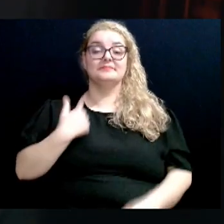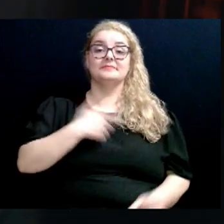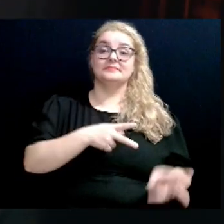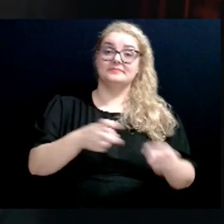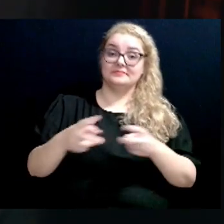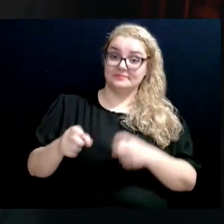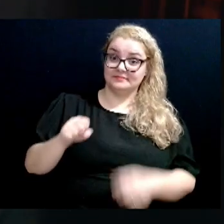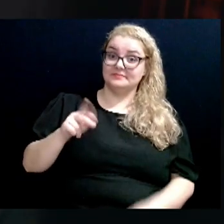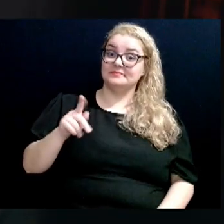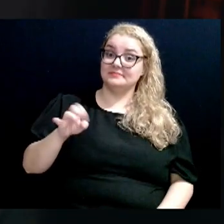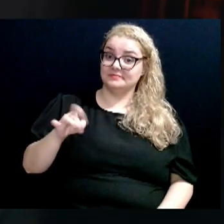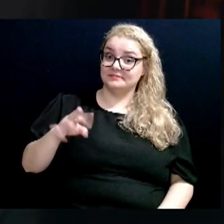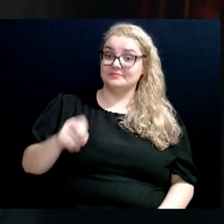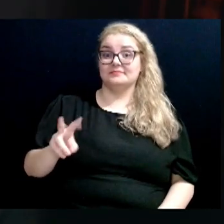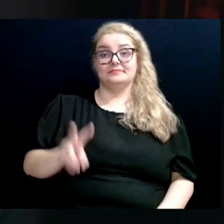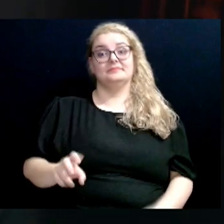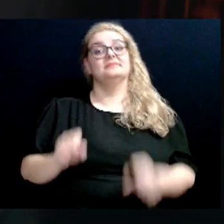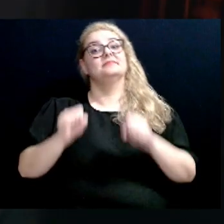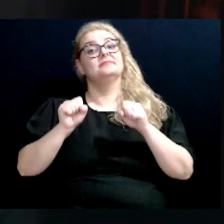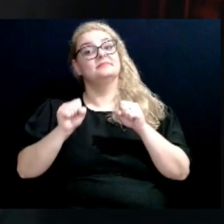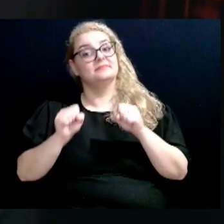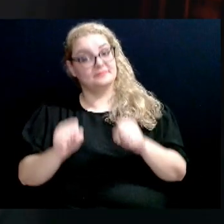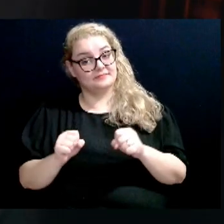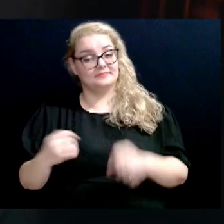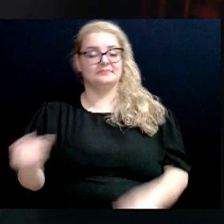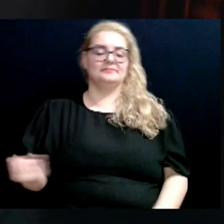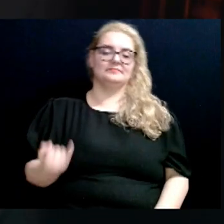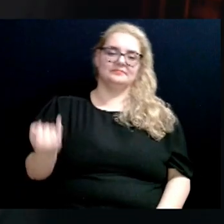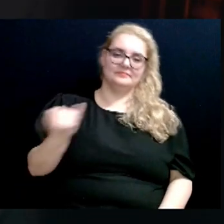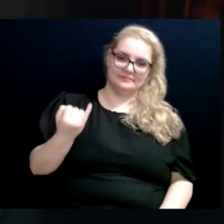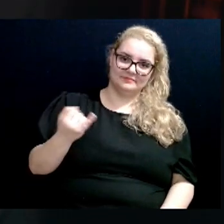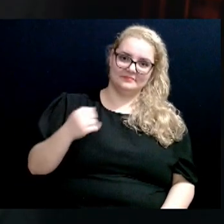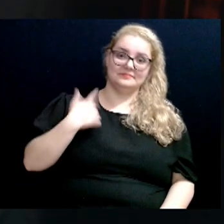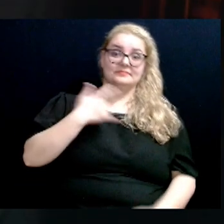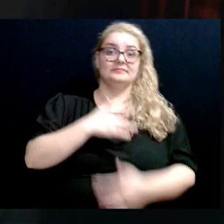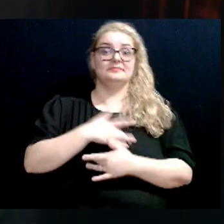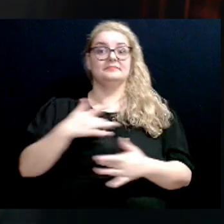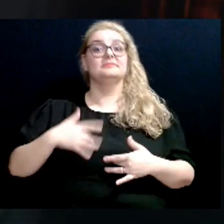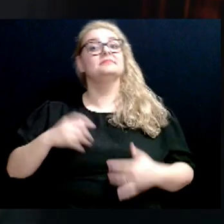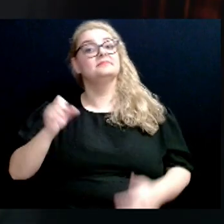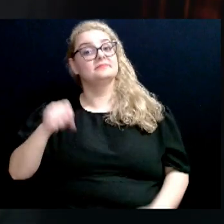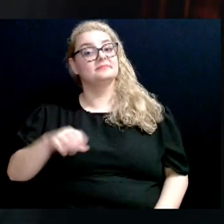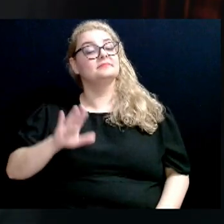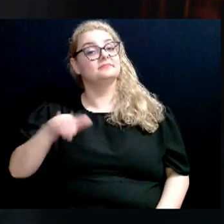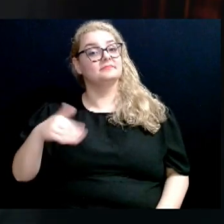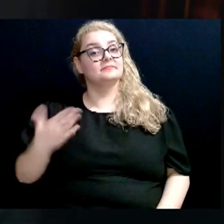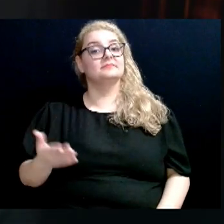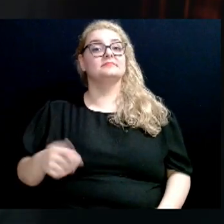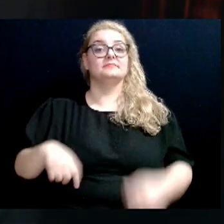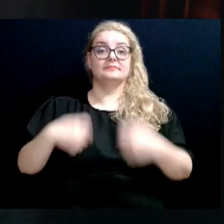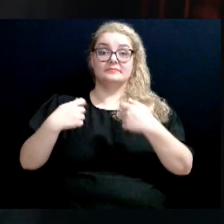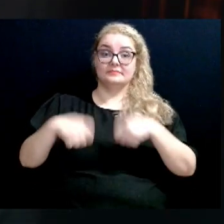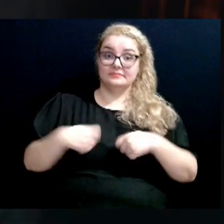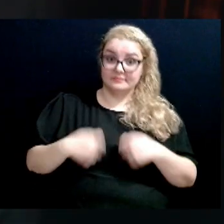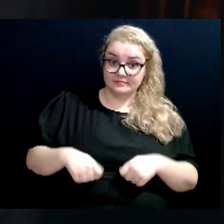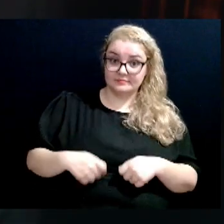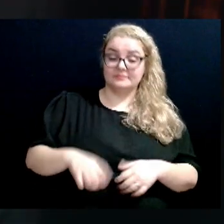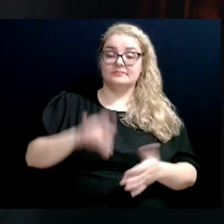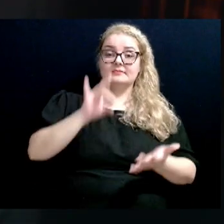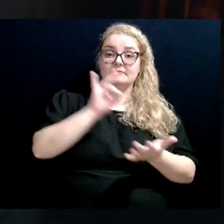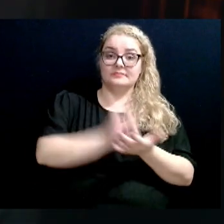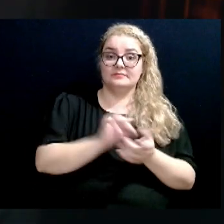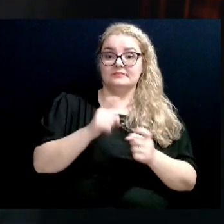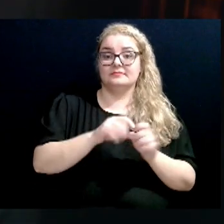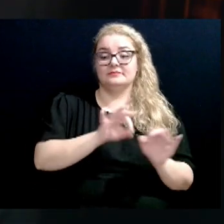vitaminas podem ser importantes, aliados da nossa saúde, sim, mas quando existem, indicação adequada e acompanhamento